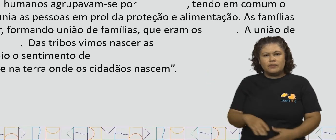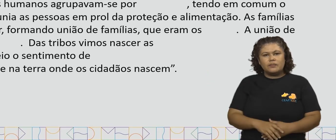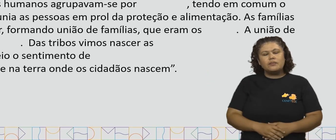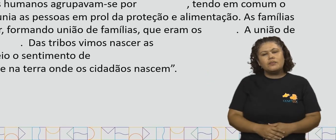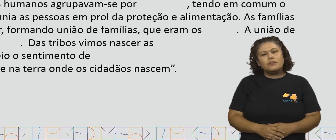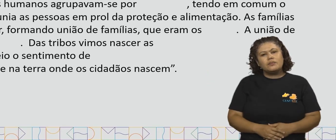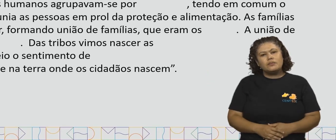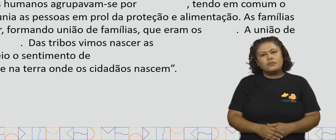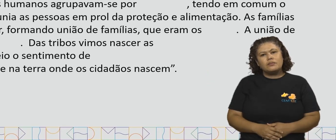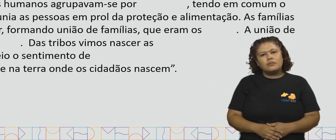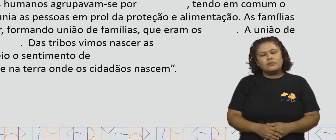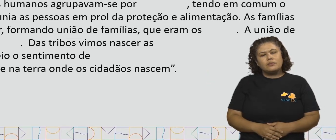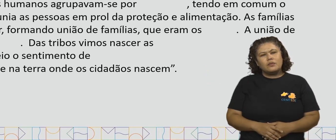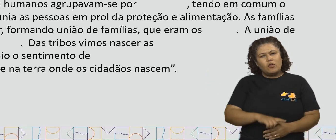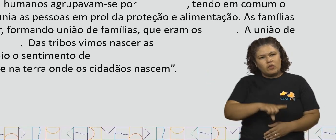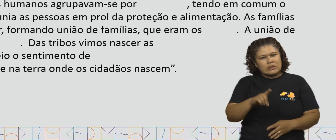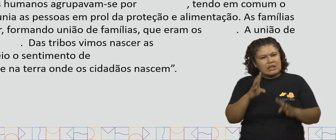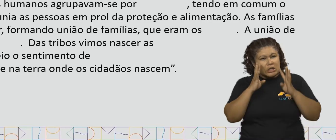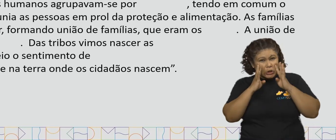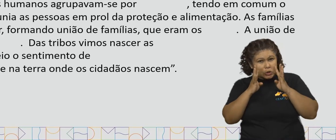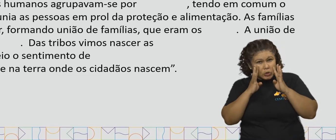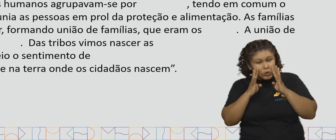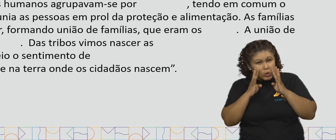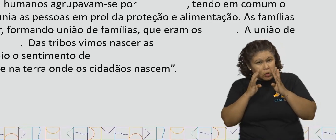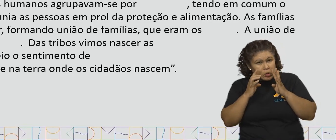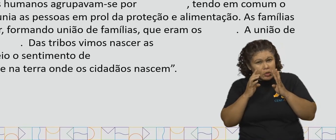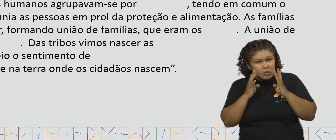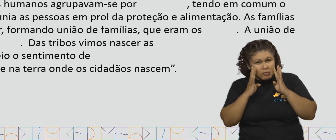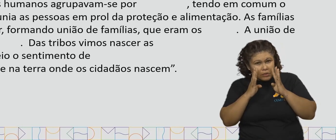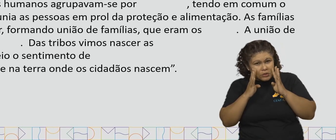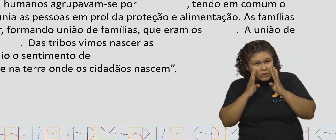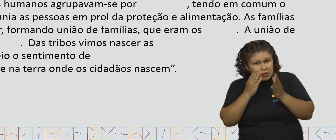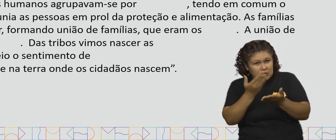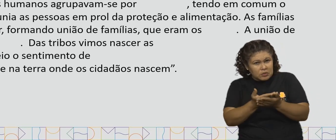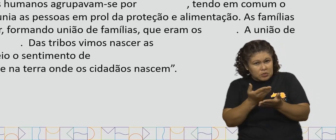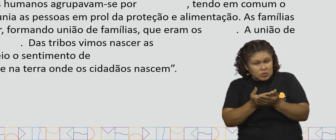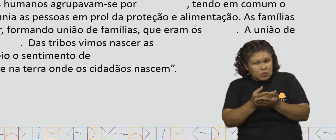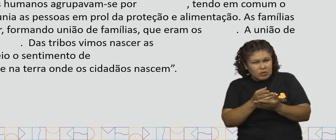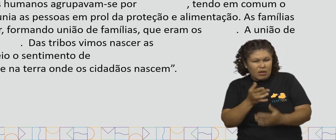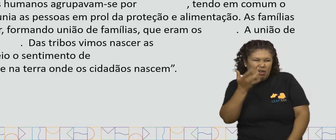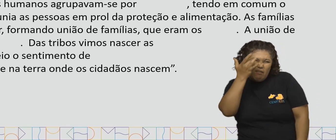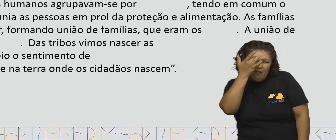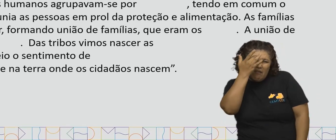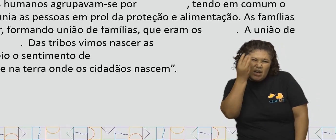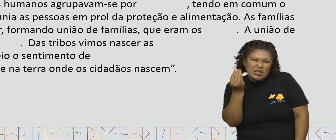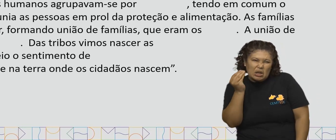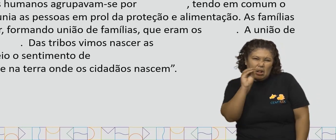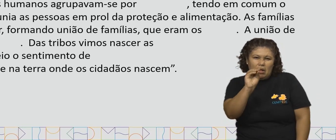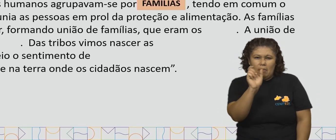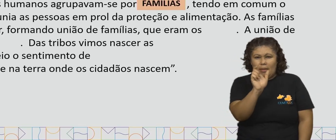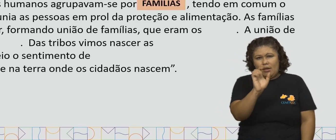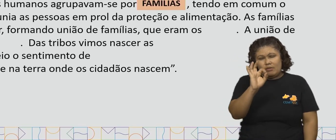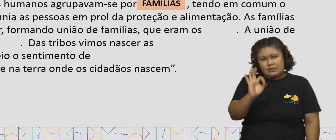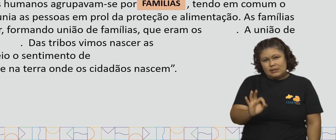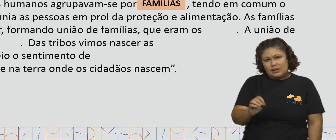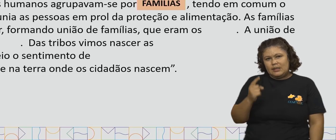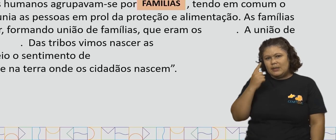tribos. Para quem prestou atenção, essa também vai ficar fácil. No começo, os seres humanos agrupavam-se